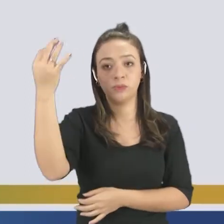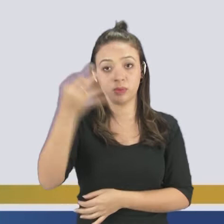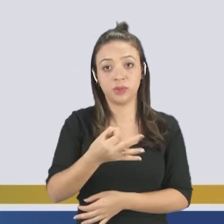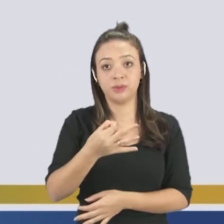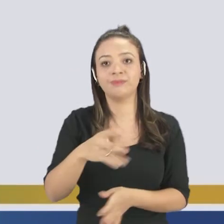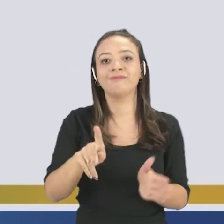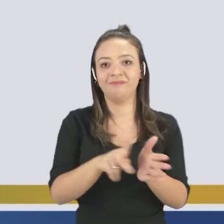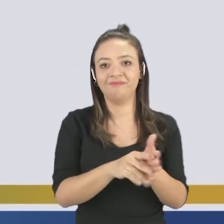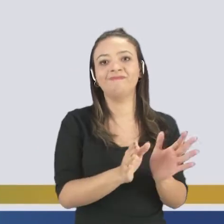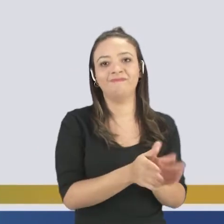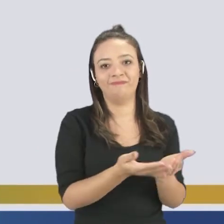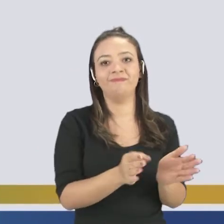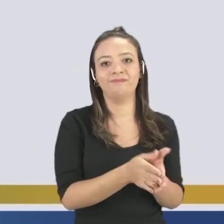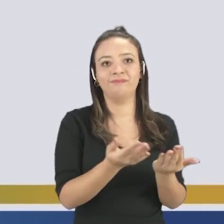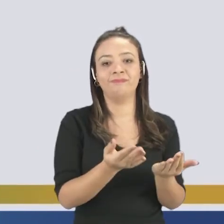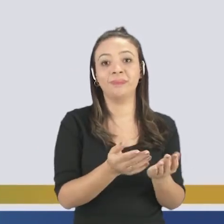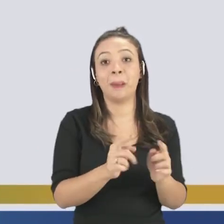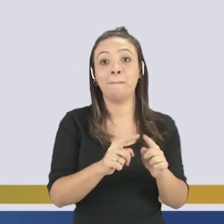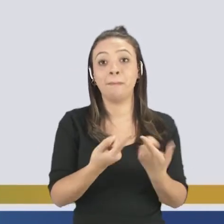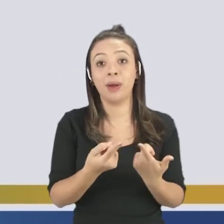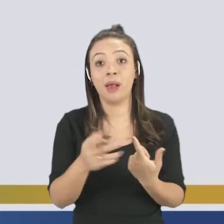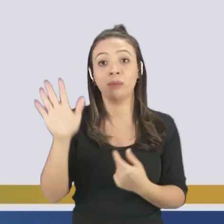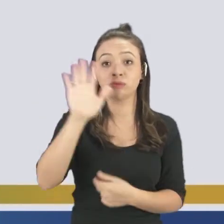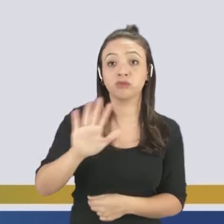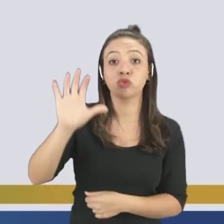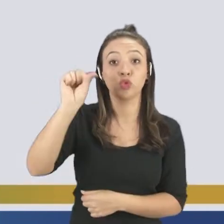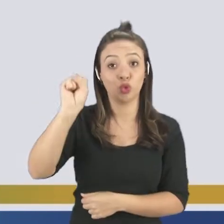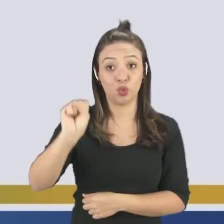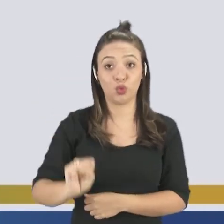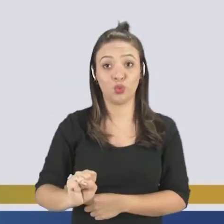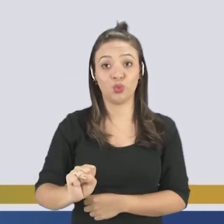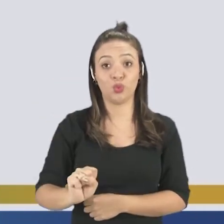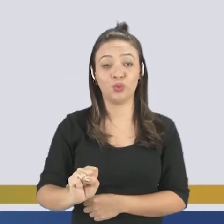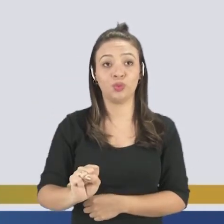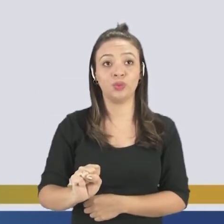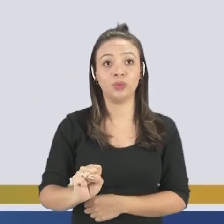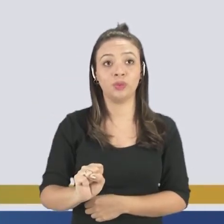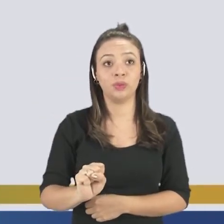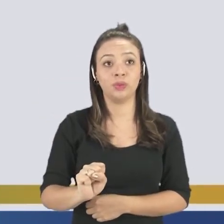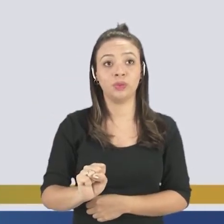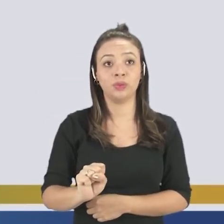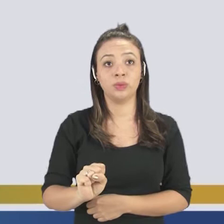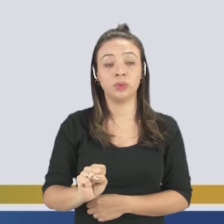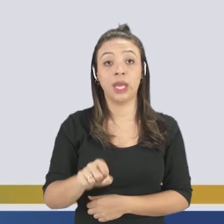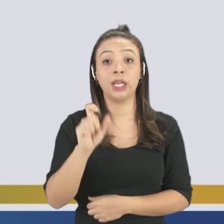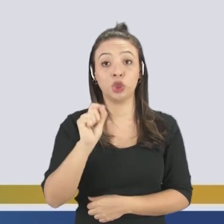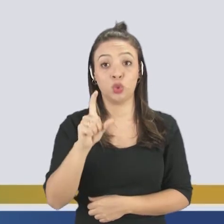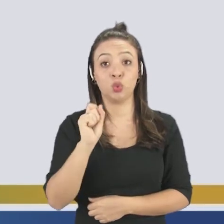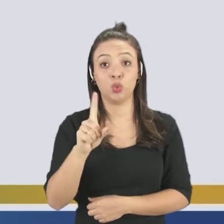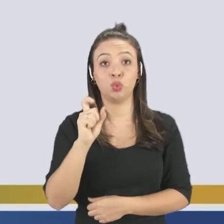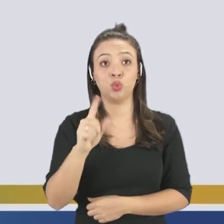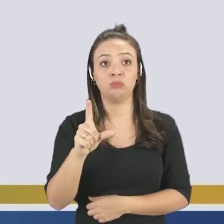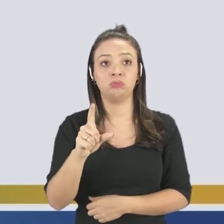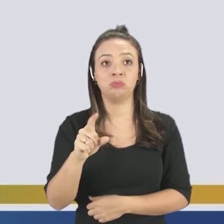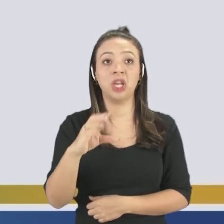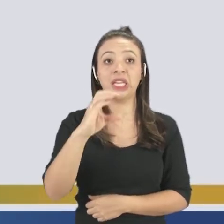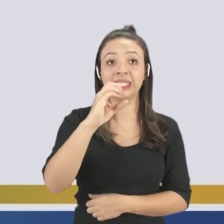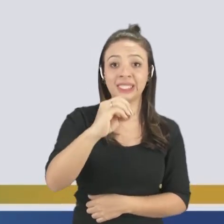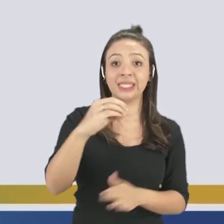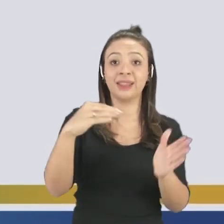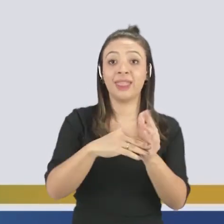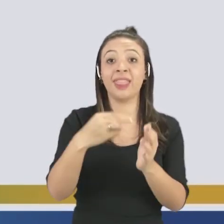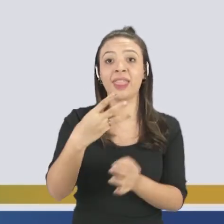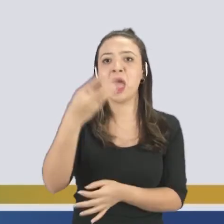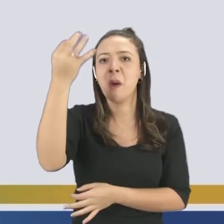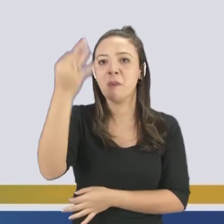pobre. Enquanto que na região sul, só para fazer um contraste, está de azul, apenas entre 0 a